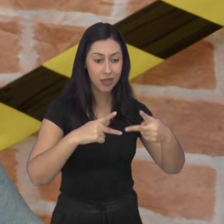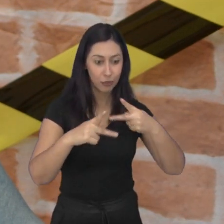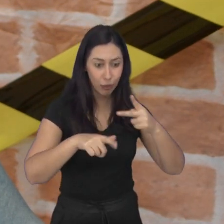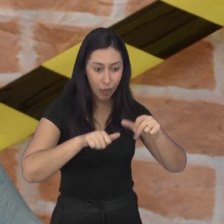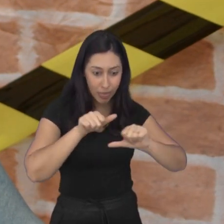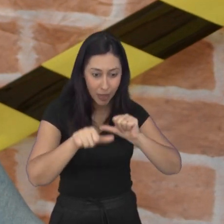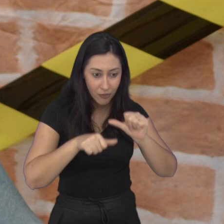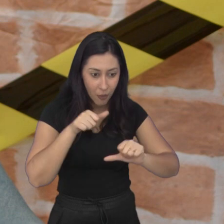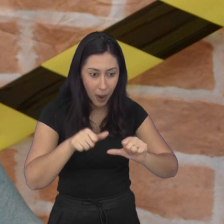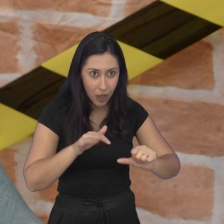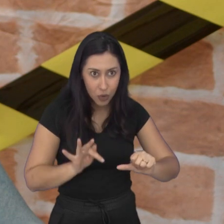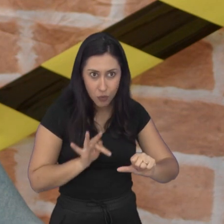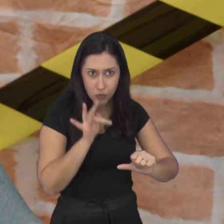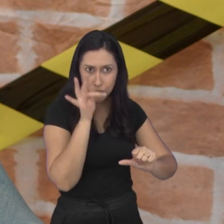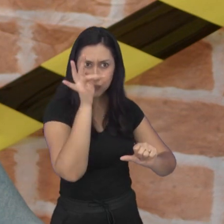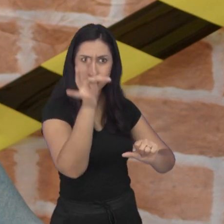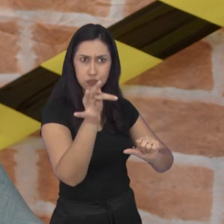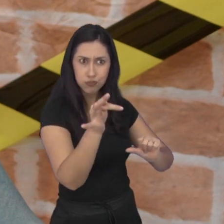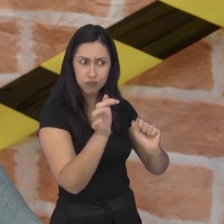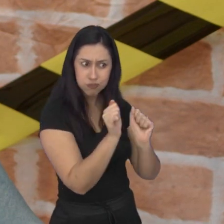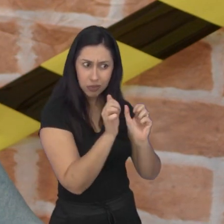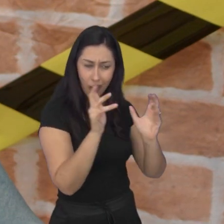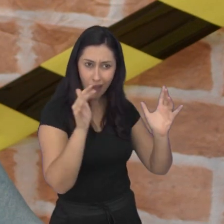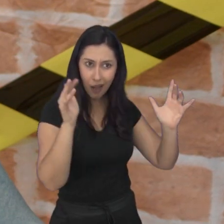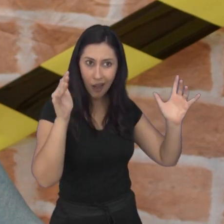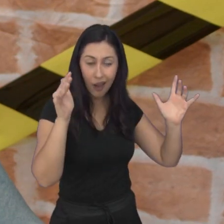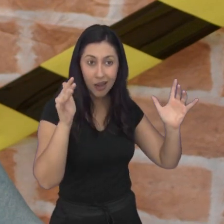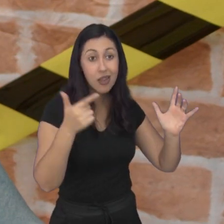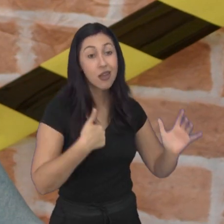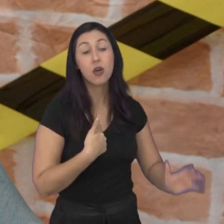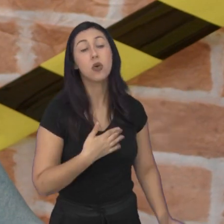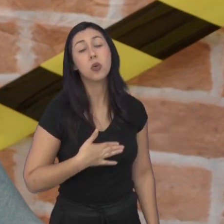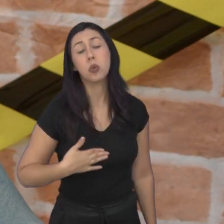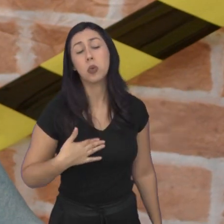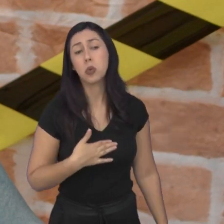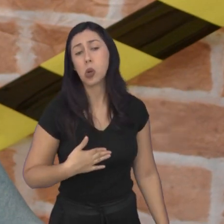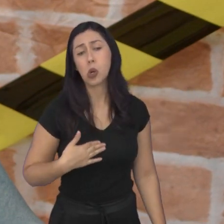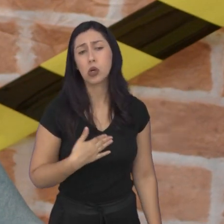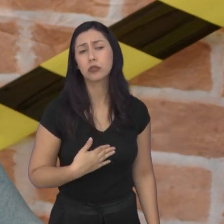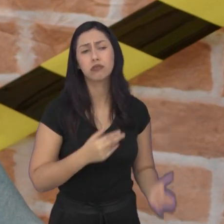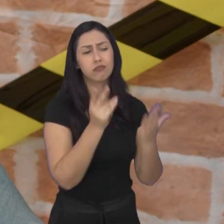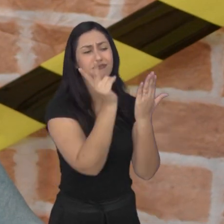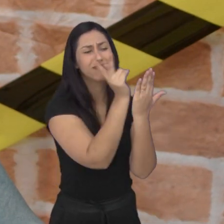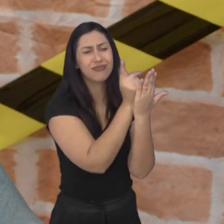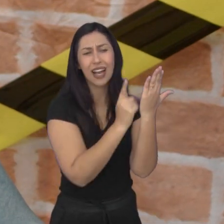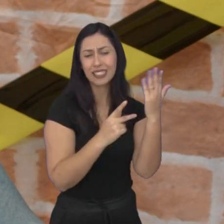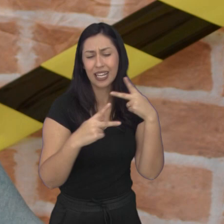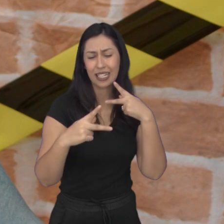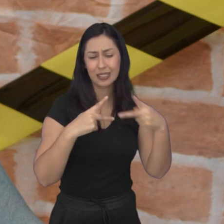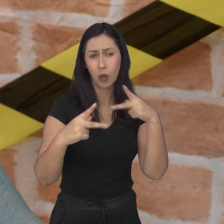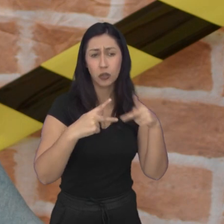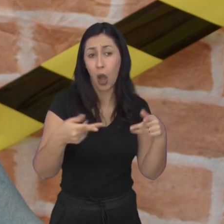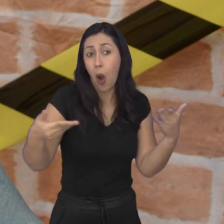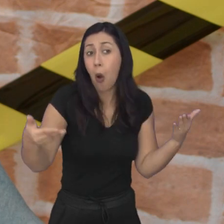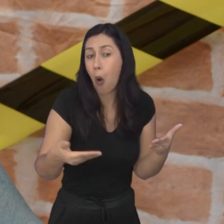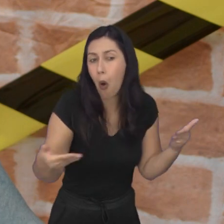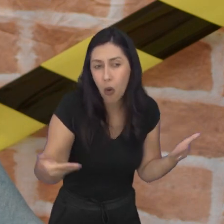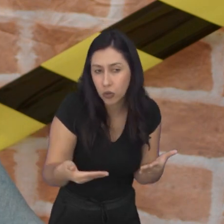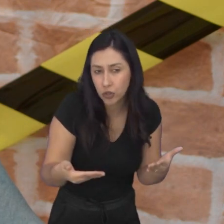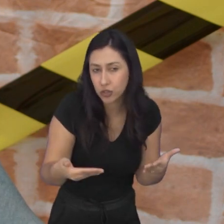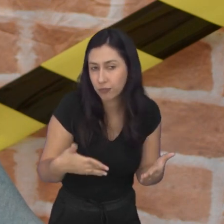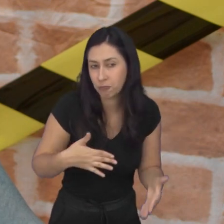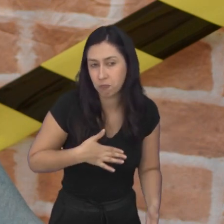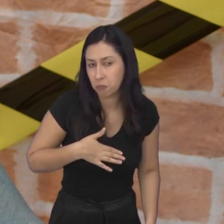em algo futurista e neon. E eu gosto bastante, eu gosto mais de desenhar a cidade como ela é e retratar com